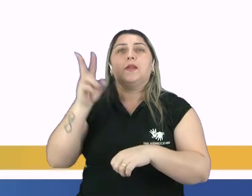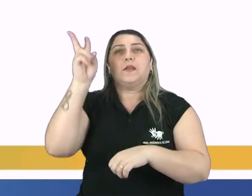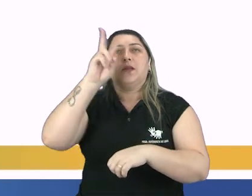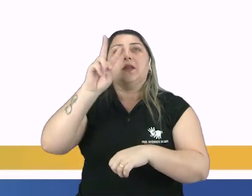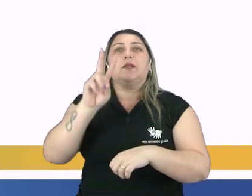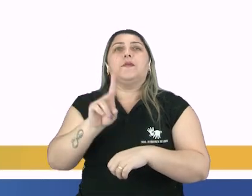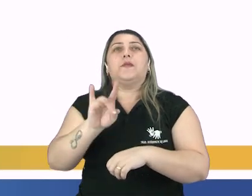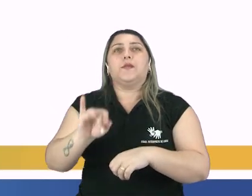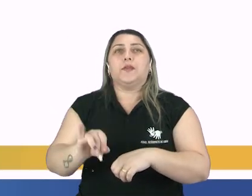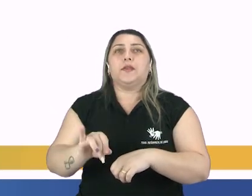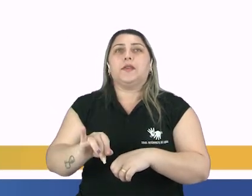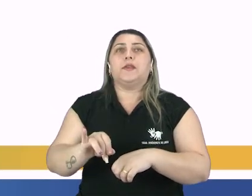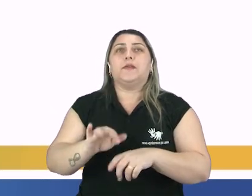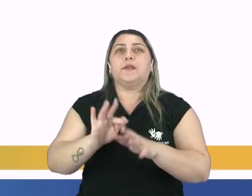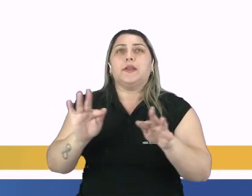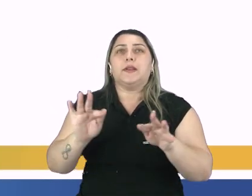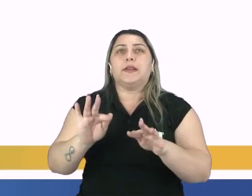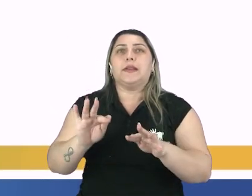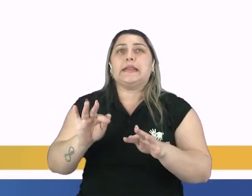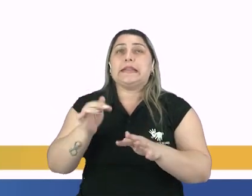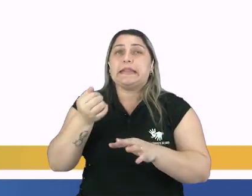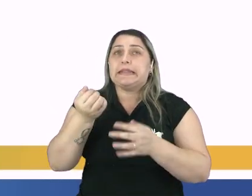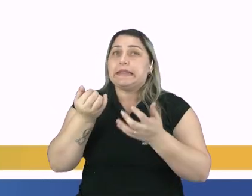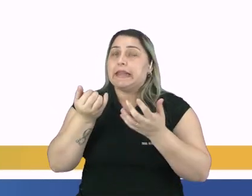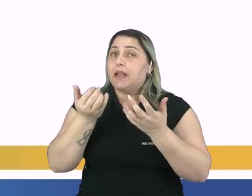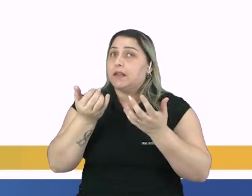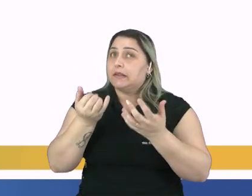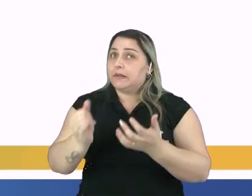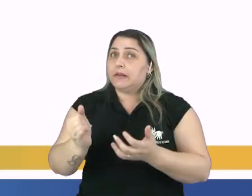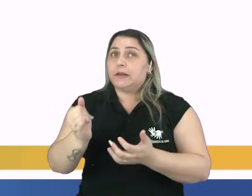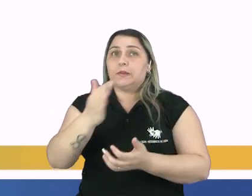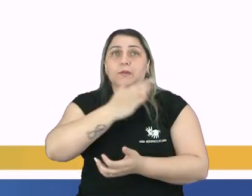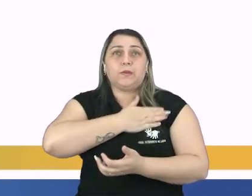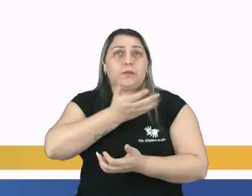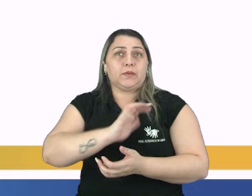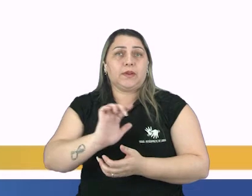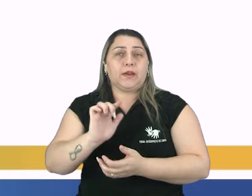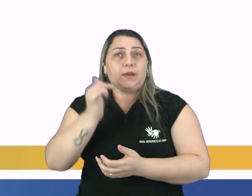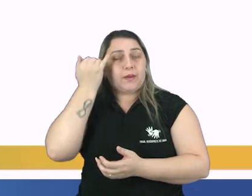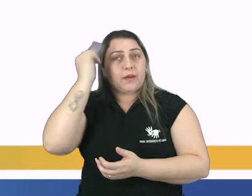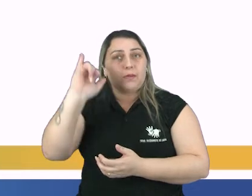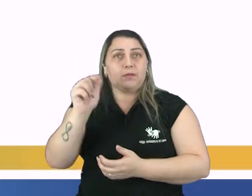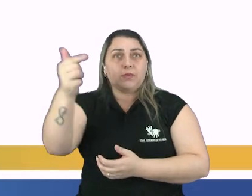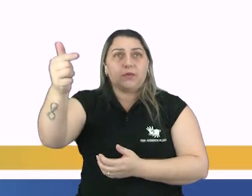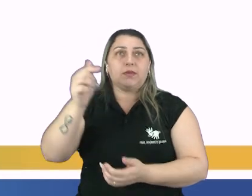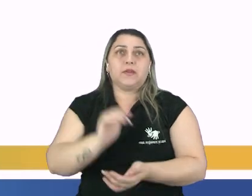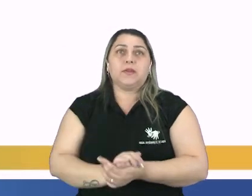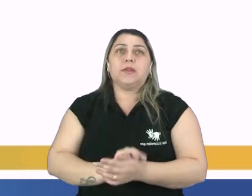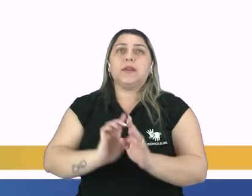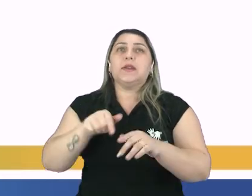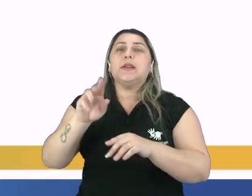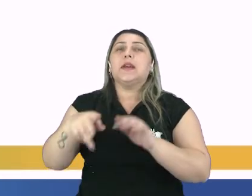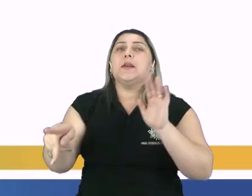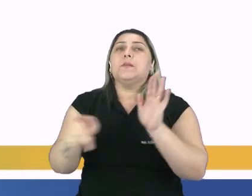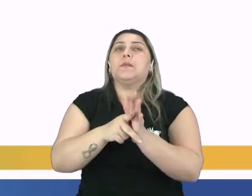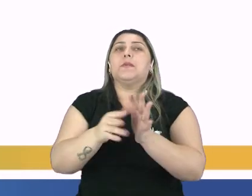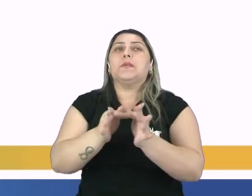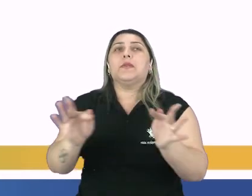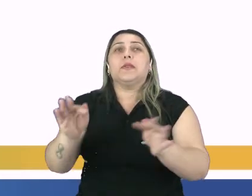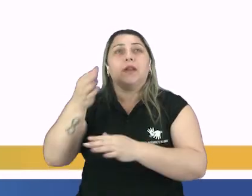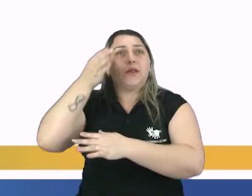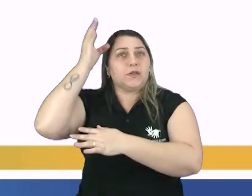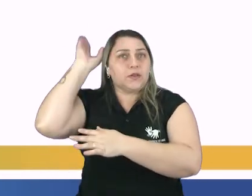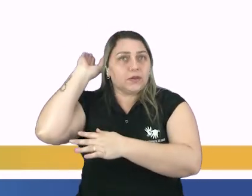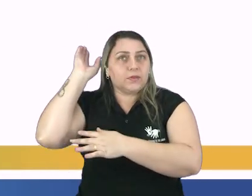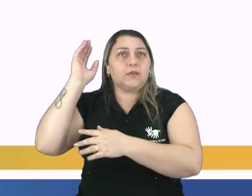da nossa história, foi dita a seguinte frase: já que a pátria não nos quer, criamos outra. A quem pertence essa